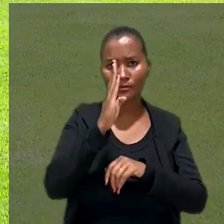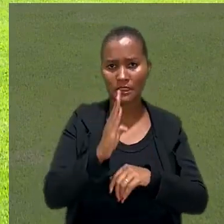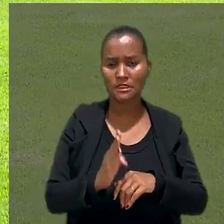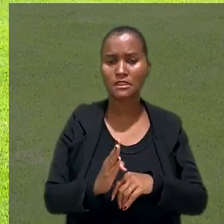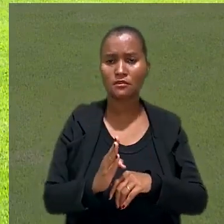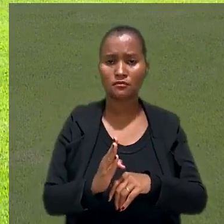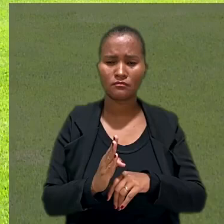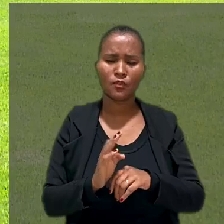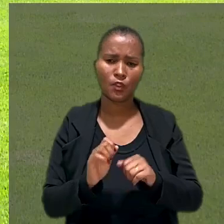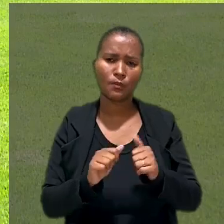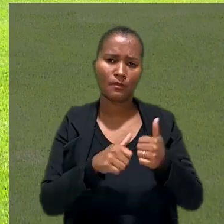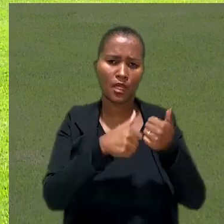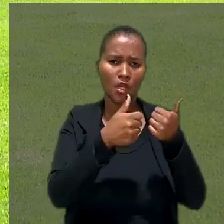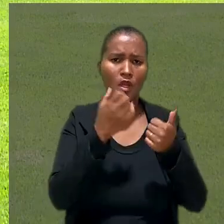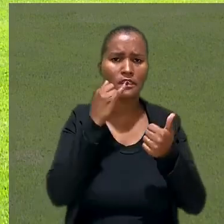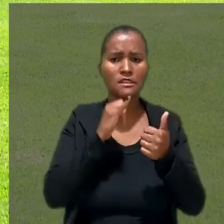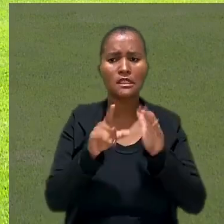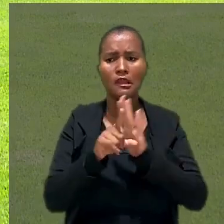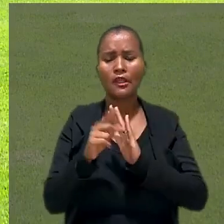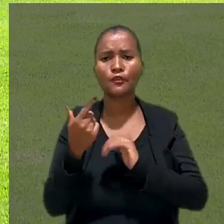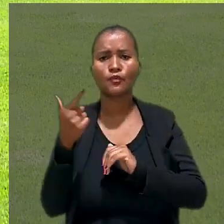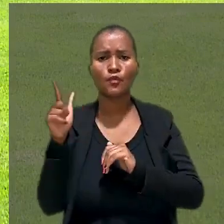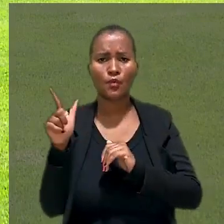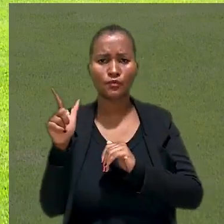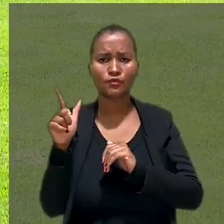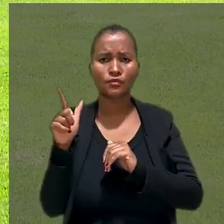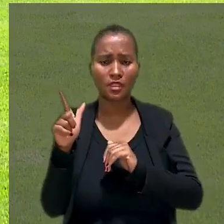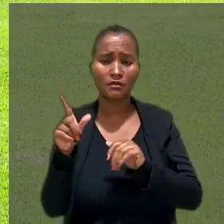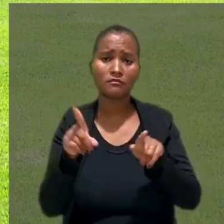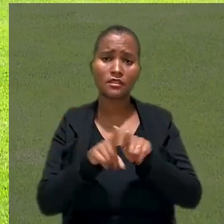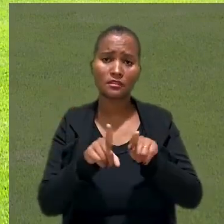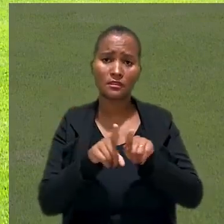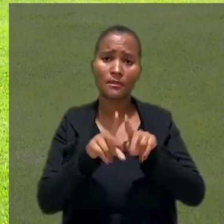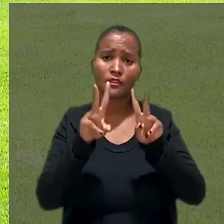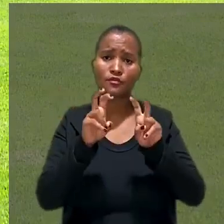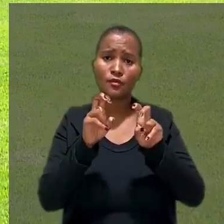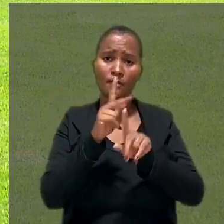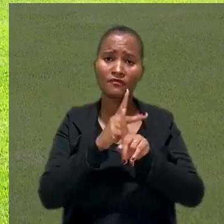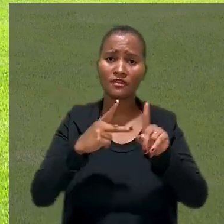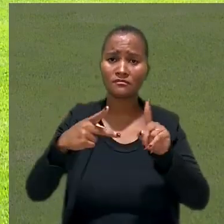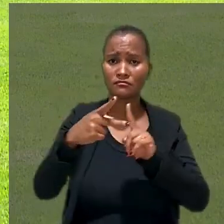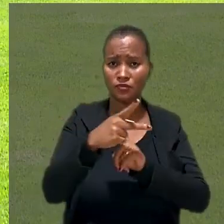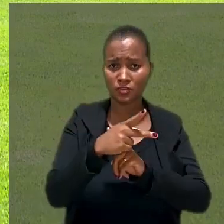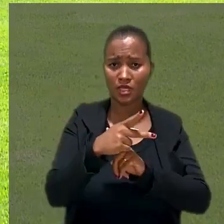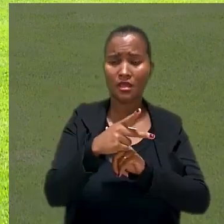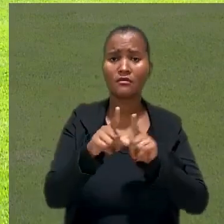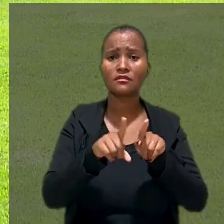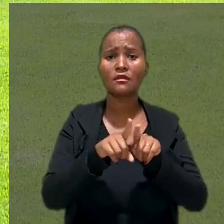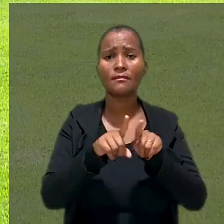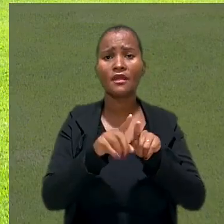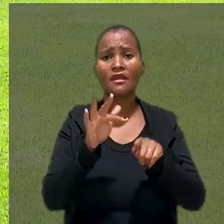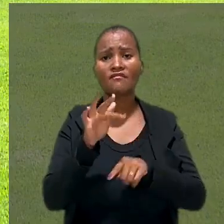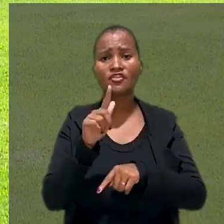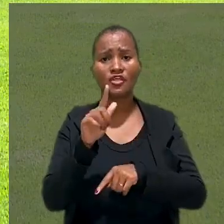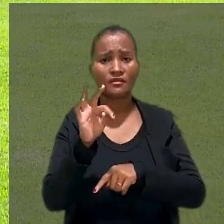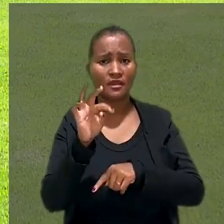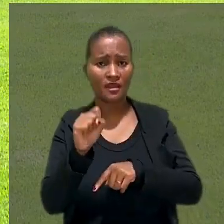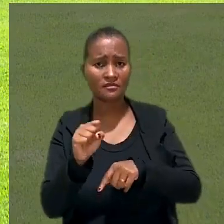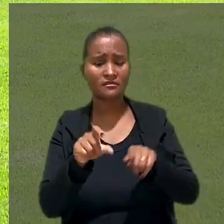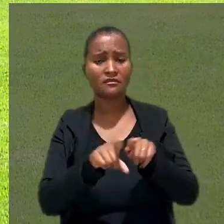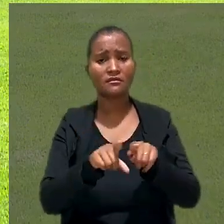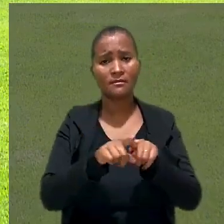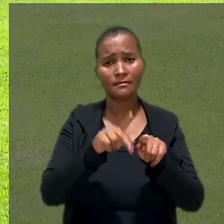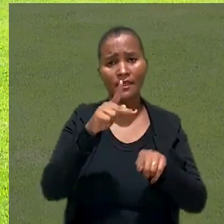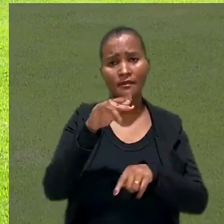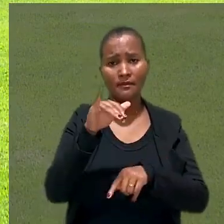do Brasil quando mais favorável do que a lei territorial, inclusive no que diz respeito à Previdência Social, Fundo de